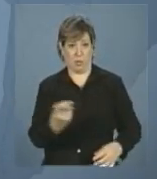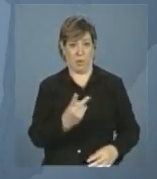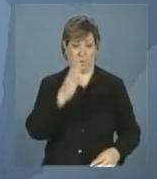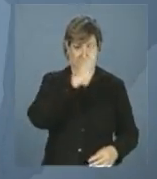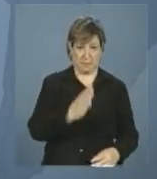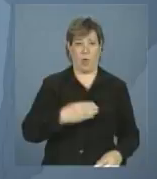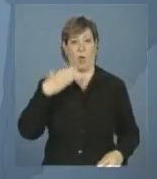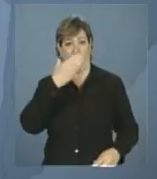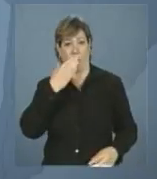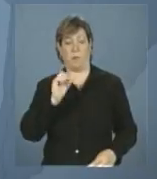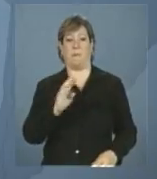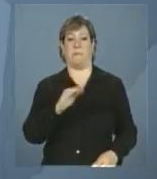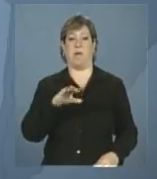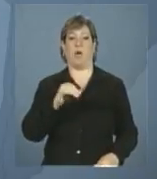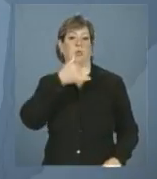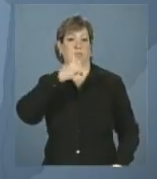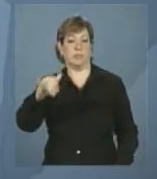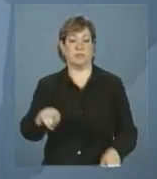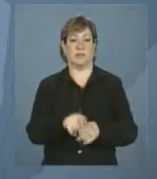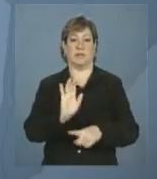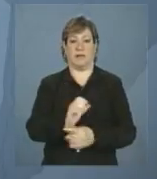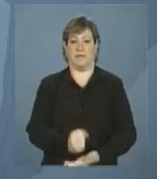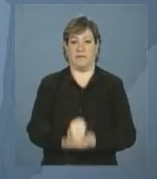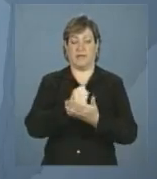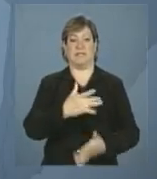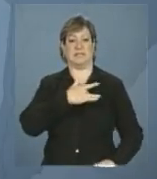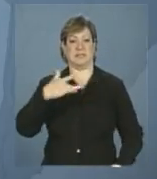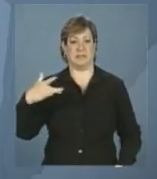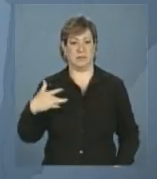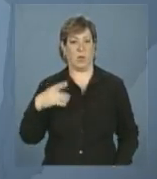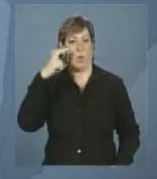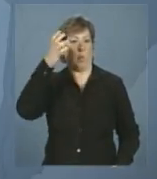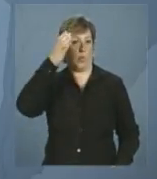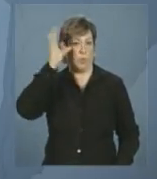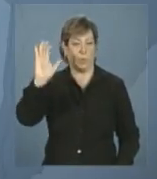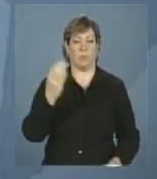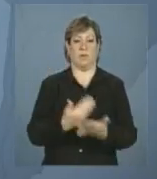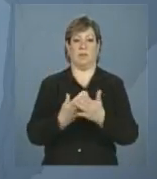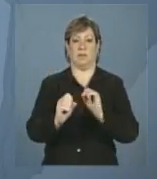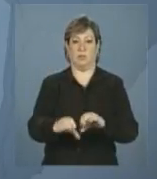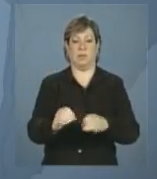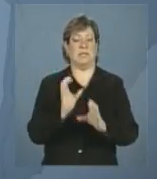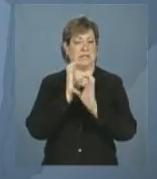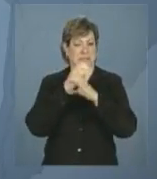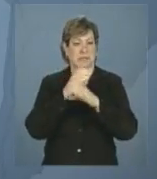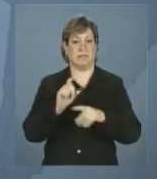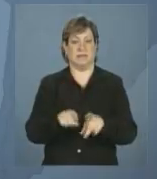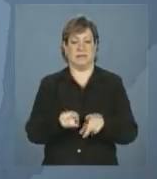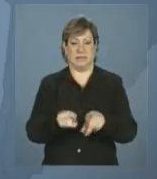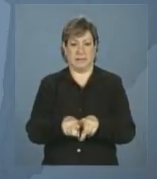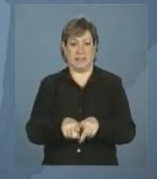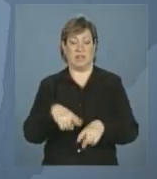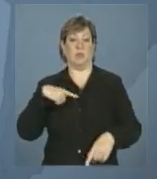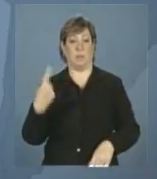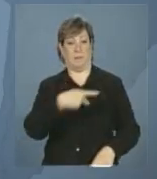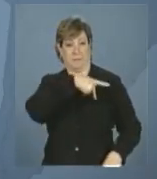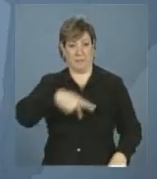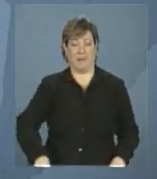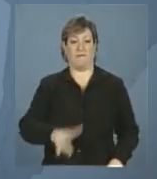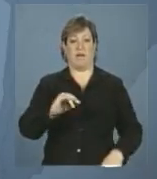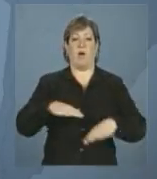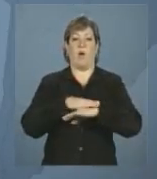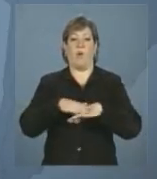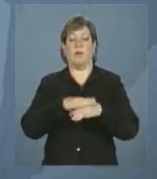em áreas como bioenergia, defesa, saúde, cultura, educação e ciência. Os presidentes vão